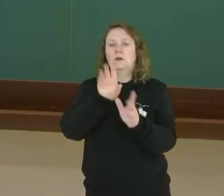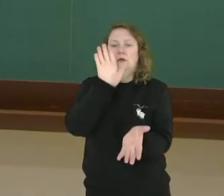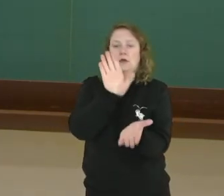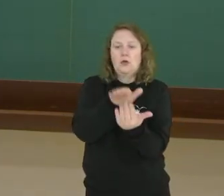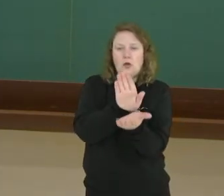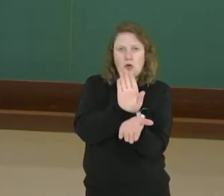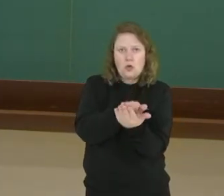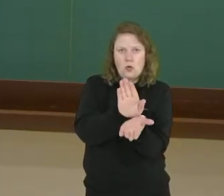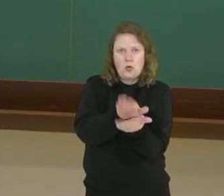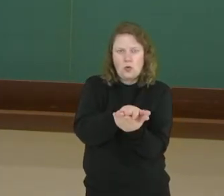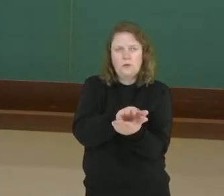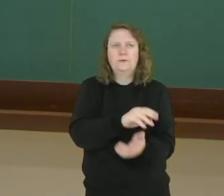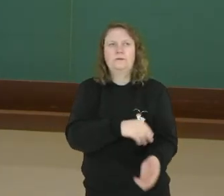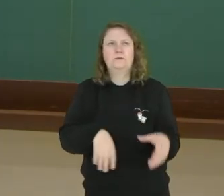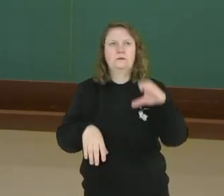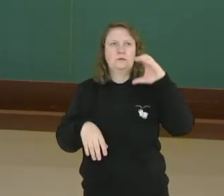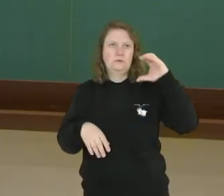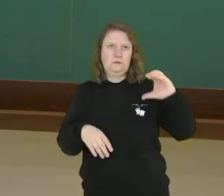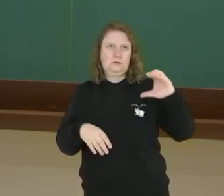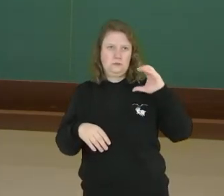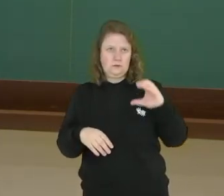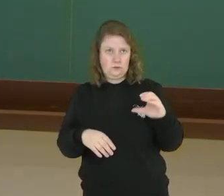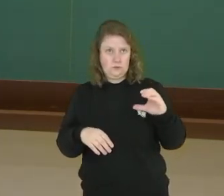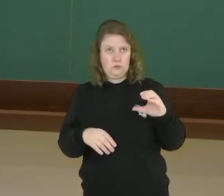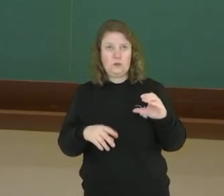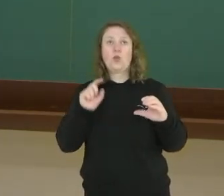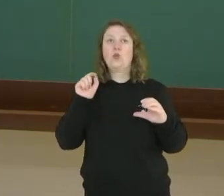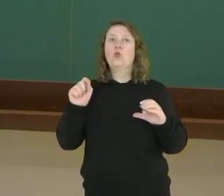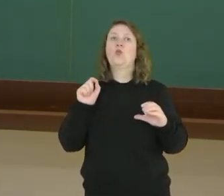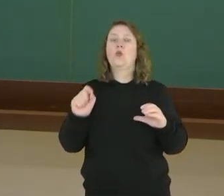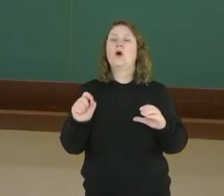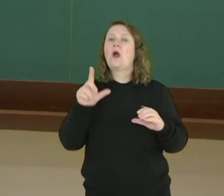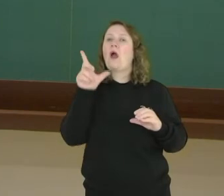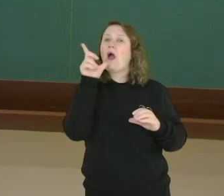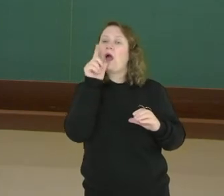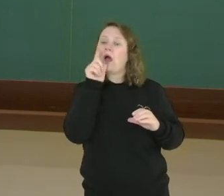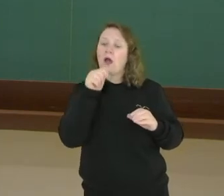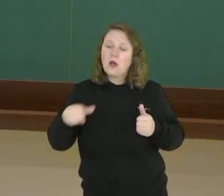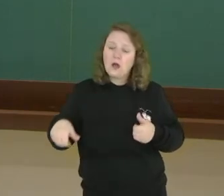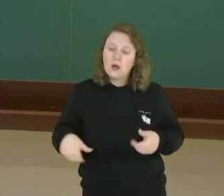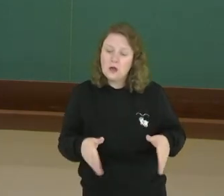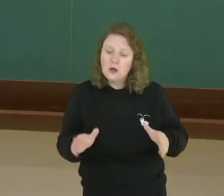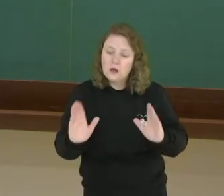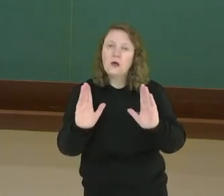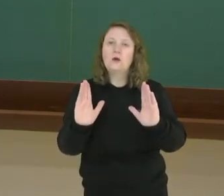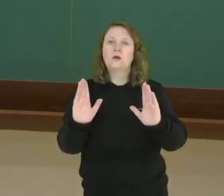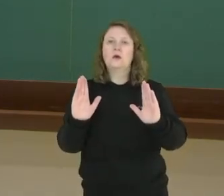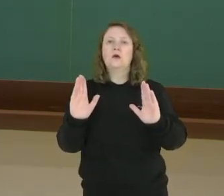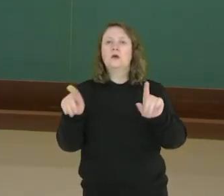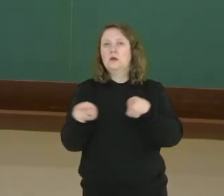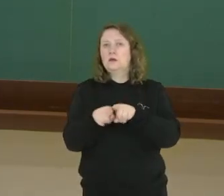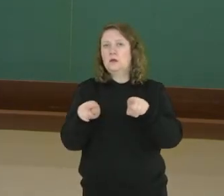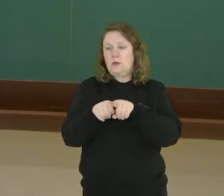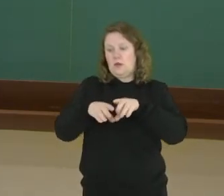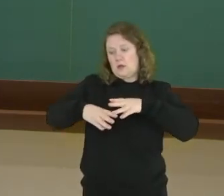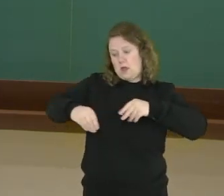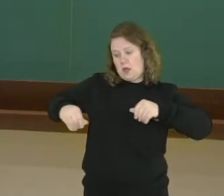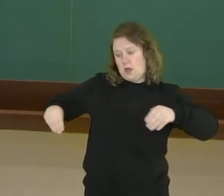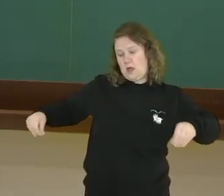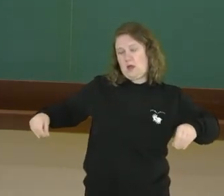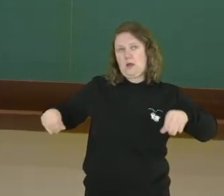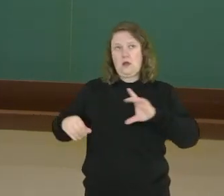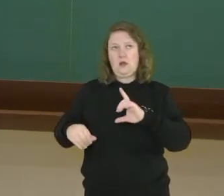jacarés. Letra C, a ordem. Qual que é a ordem? Que reúne espécies tanto aquáticas como terrestres. D,